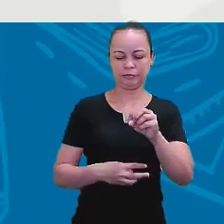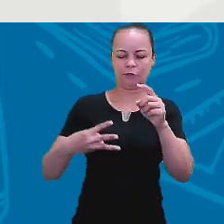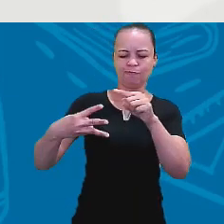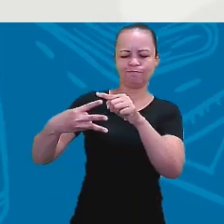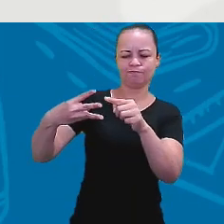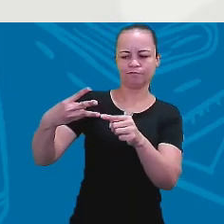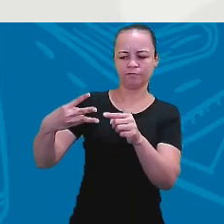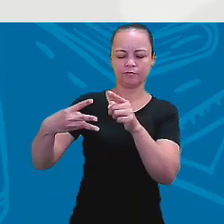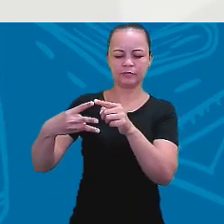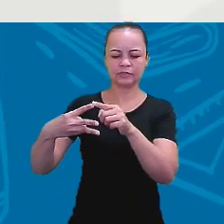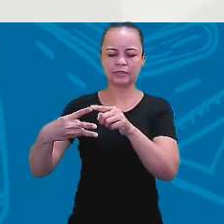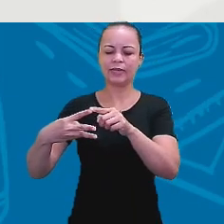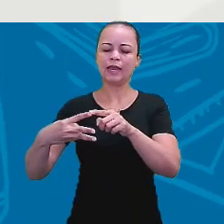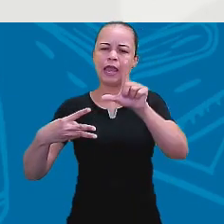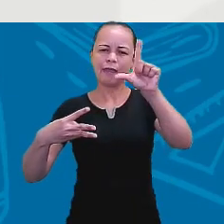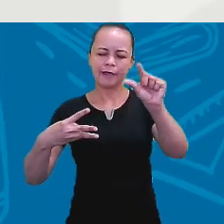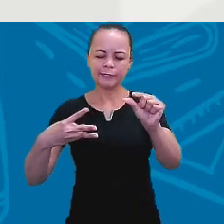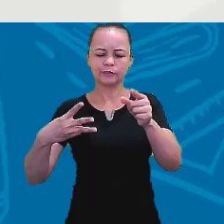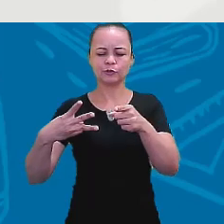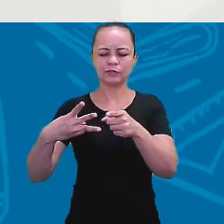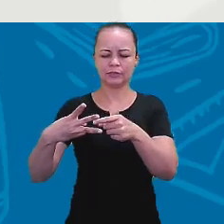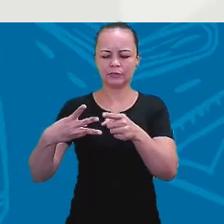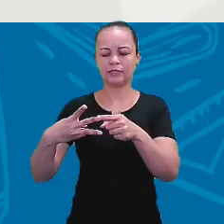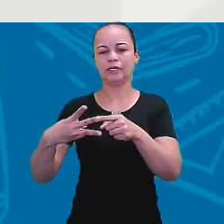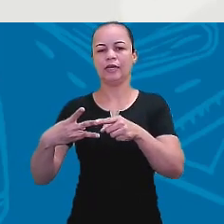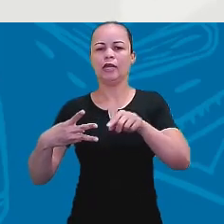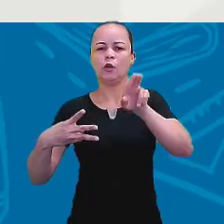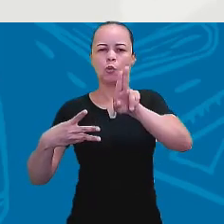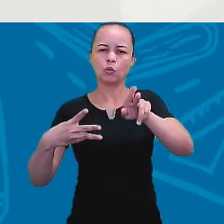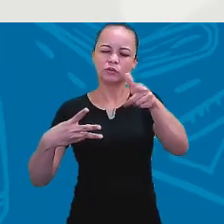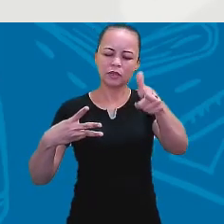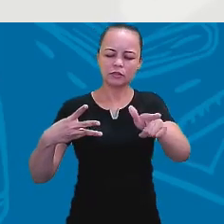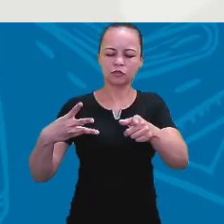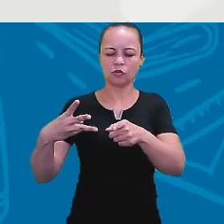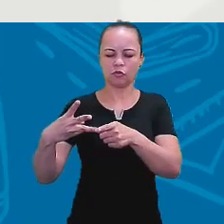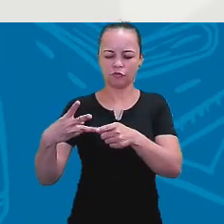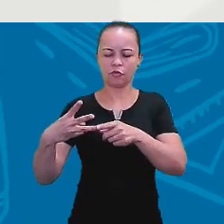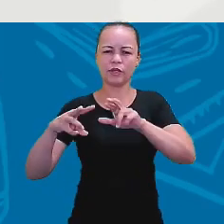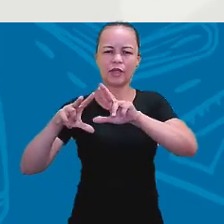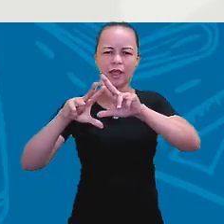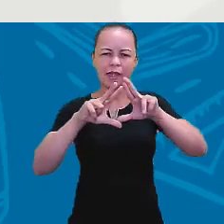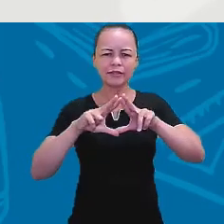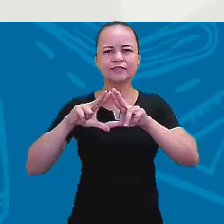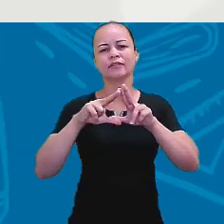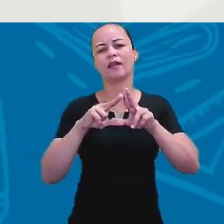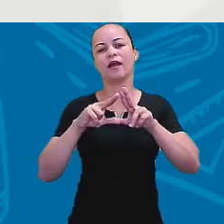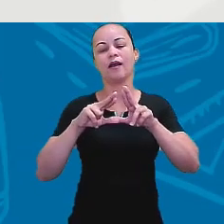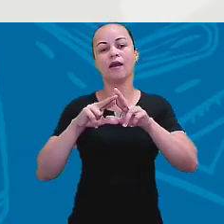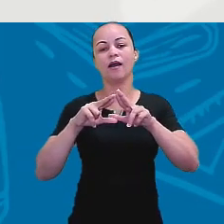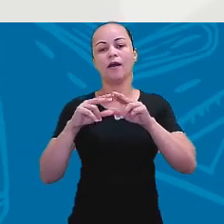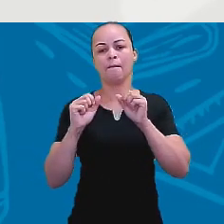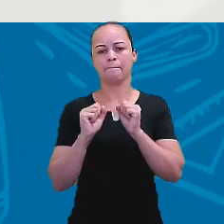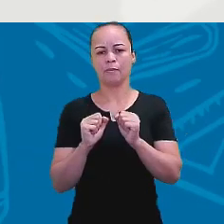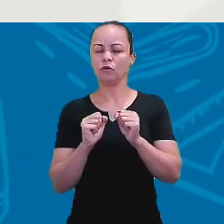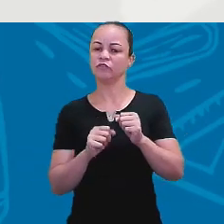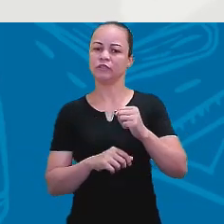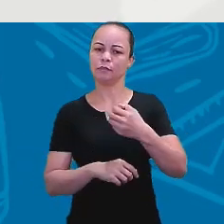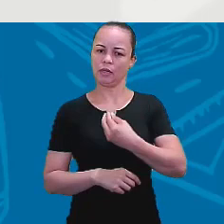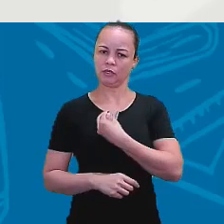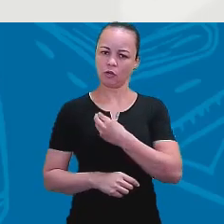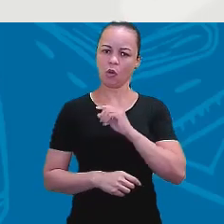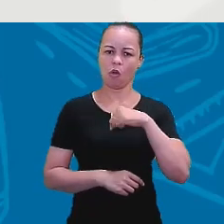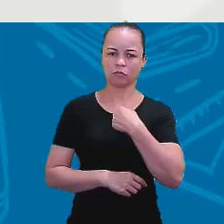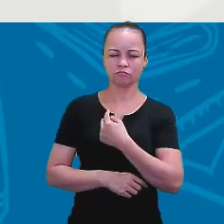reutilizar, reciclar. São os 3 R's que devem fazer parte da nossa vida, do nosso cotidiano. A gente